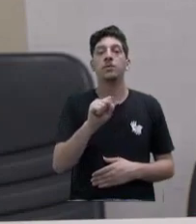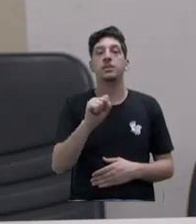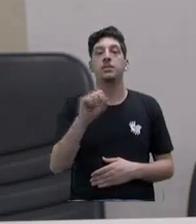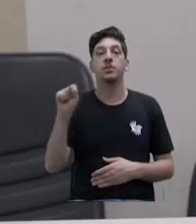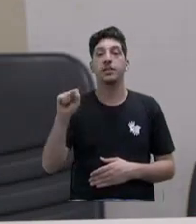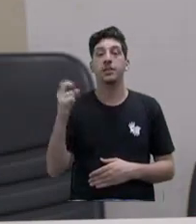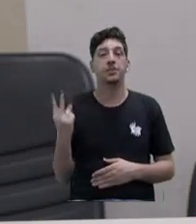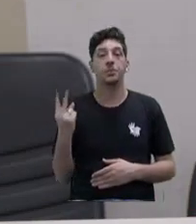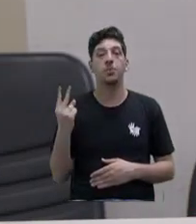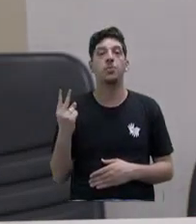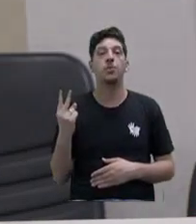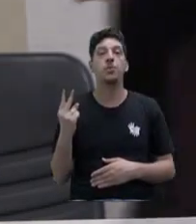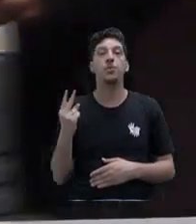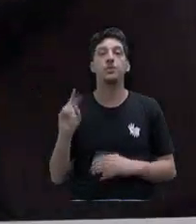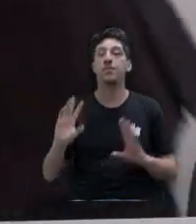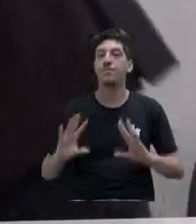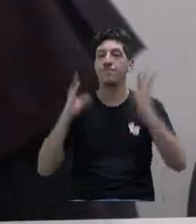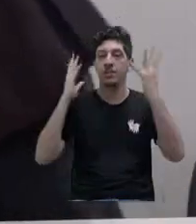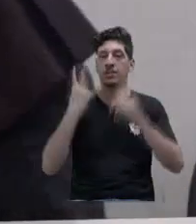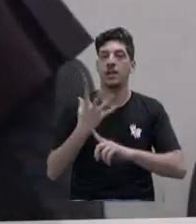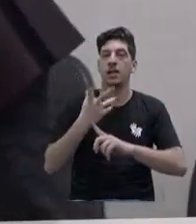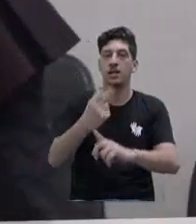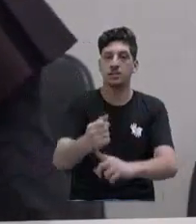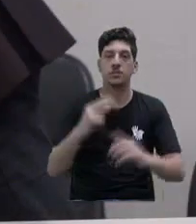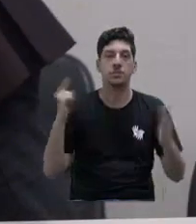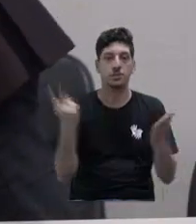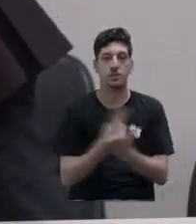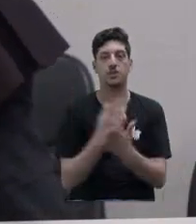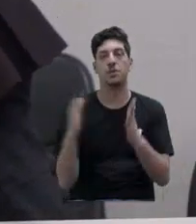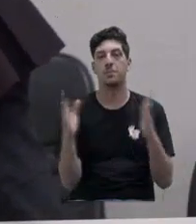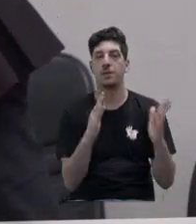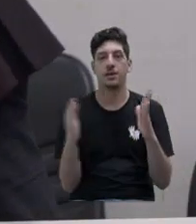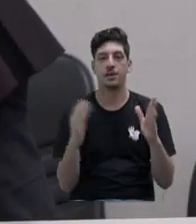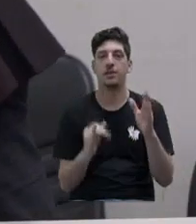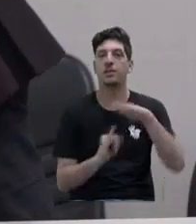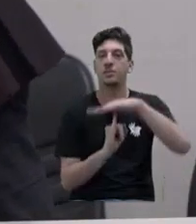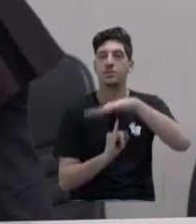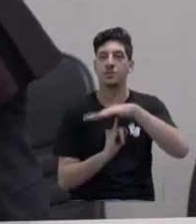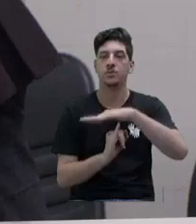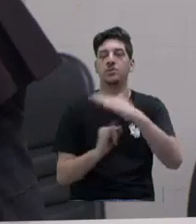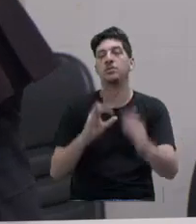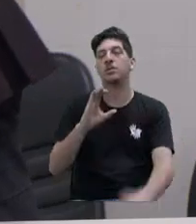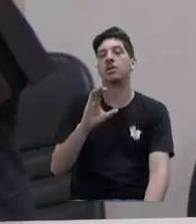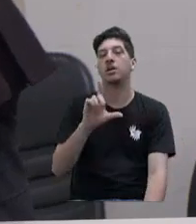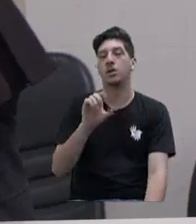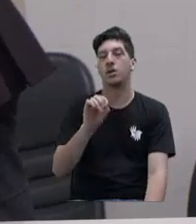1.882 atividades artísticas realizadas no período na Fundação Clóvis Salgado,